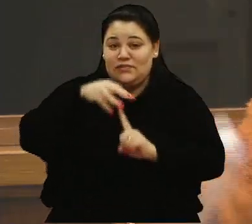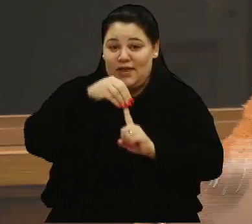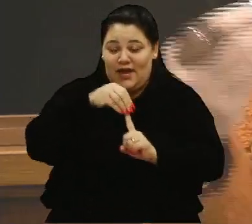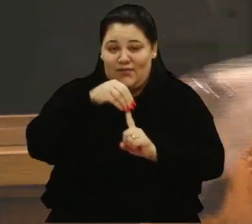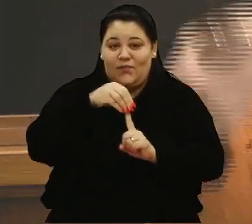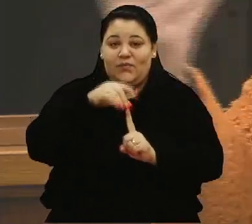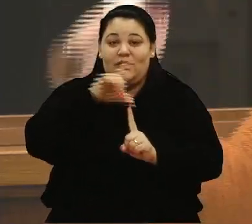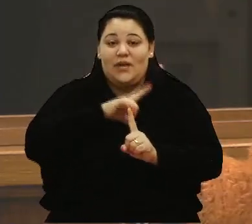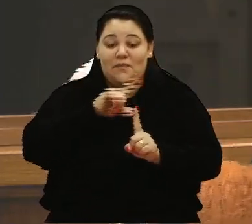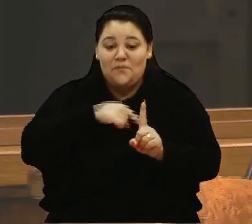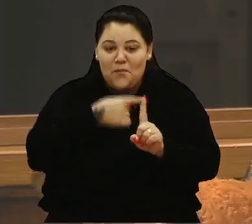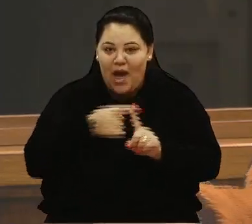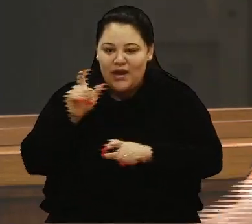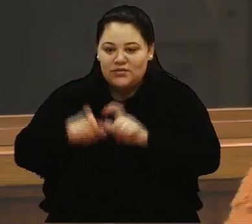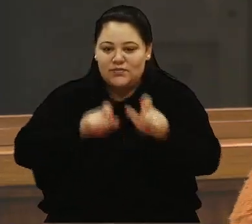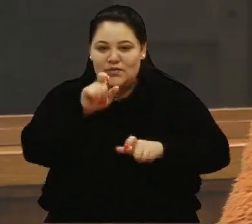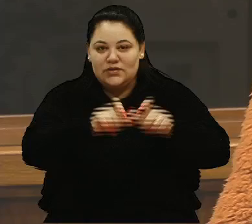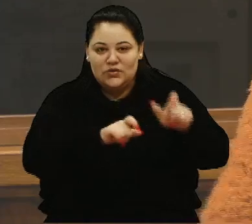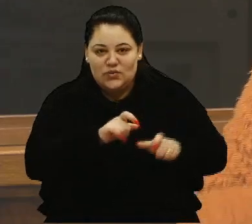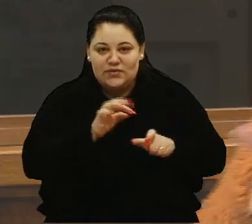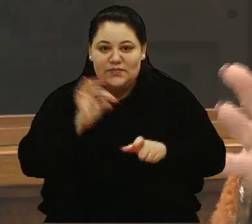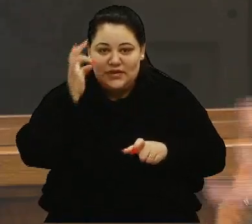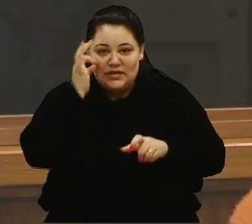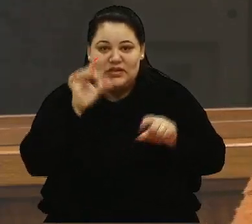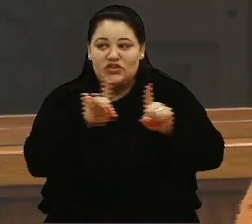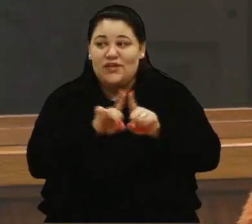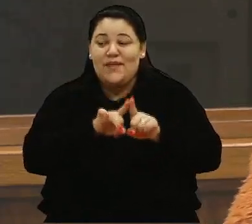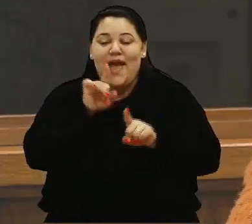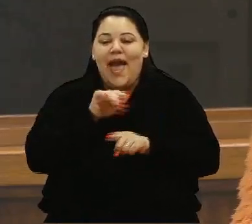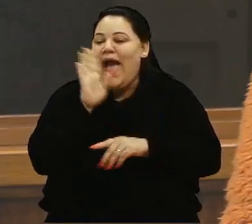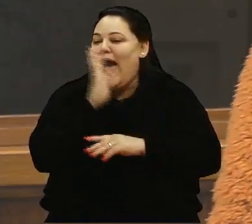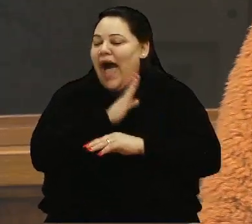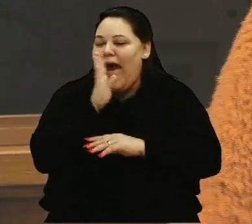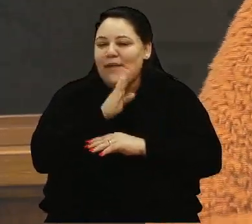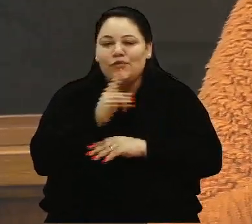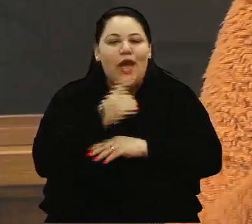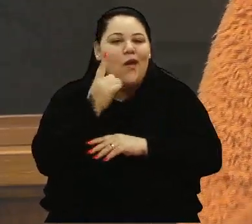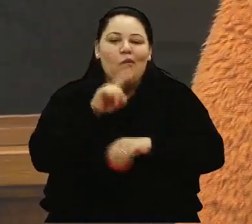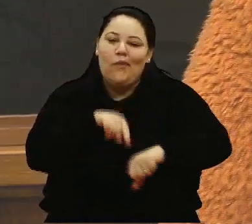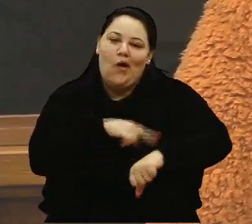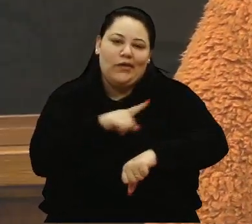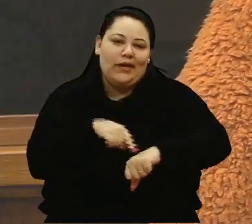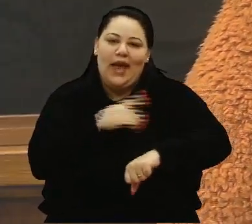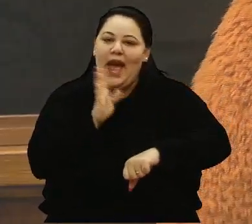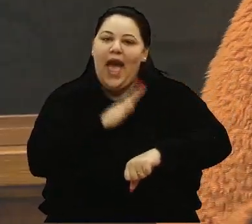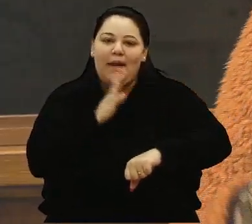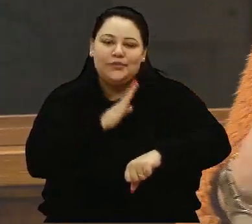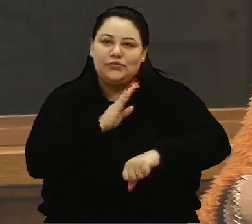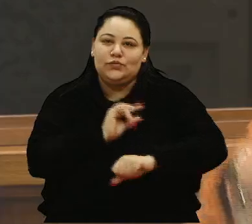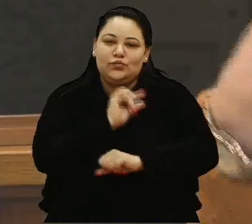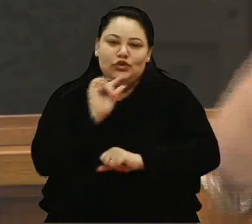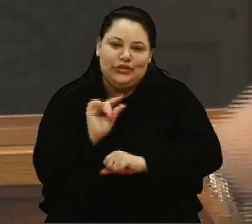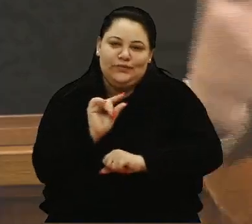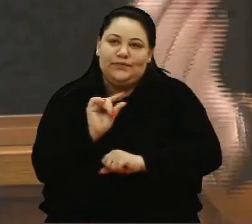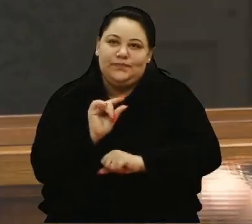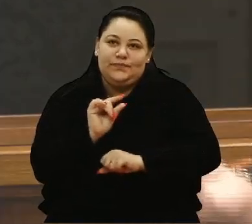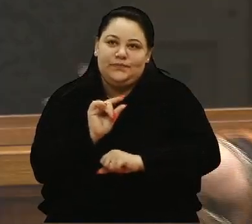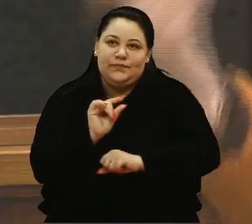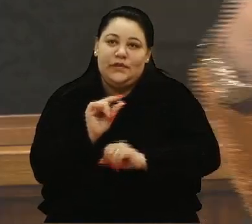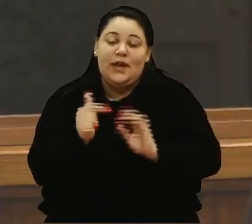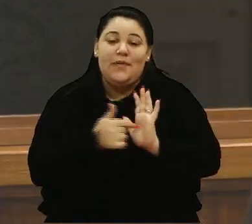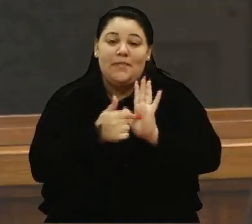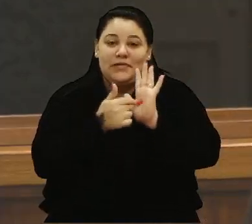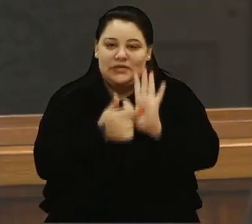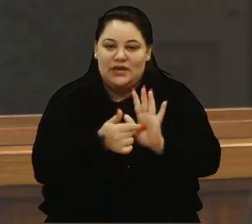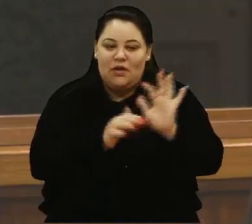estejam mais gente presente, é rápido, é questão de 1 hora, e um pouquinho, que é para se apresentar